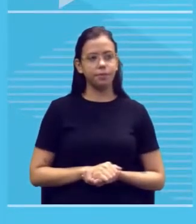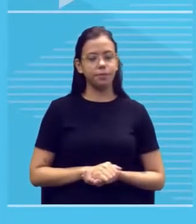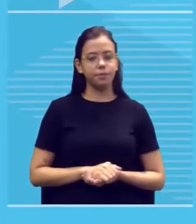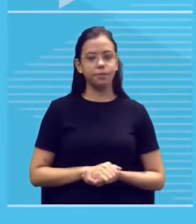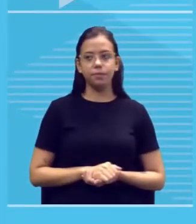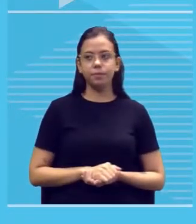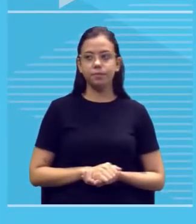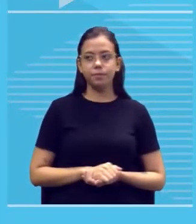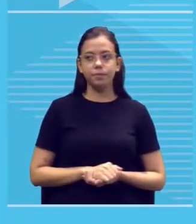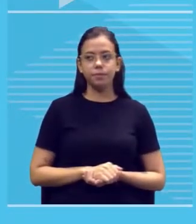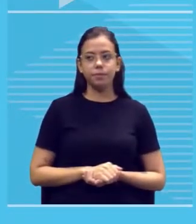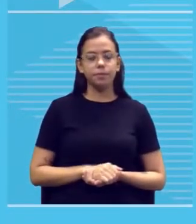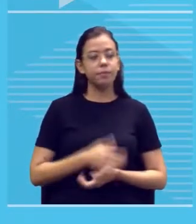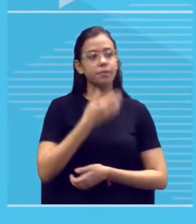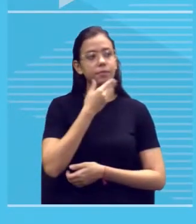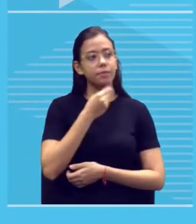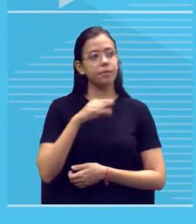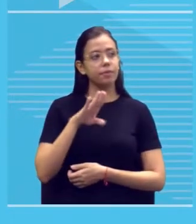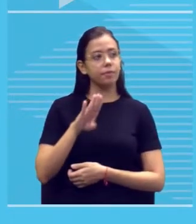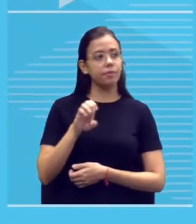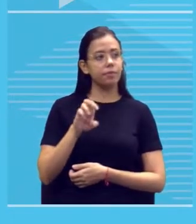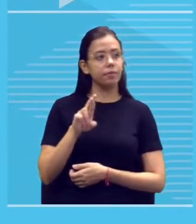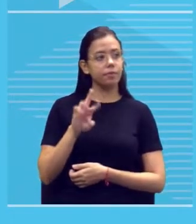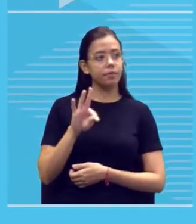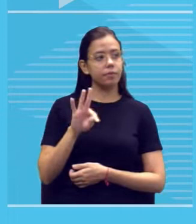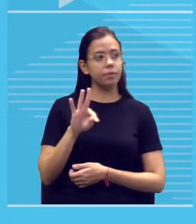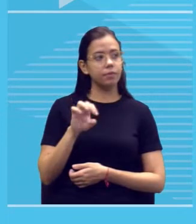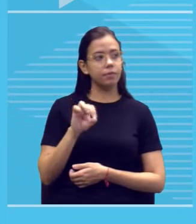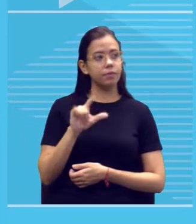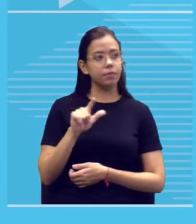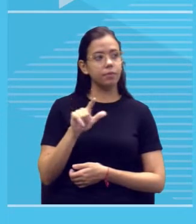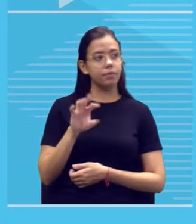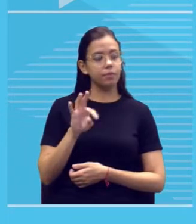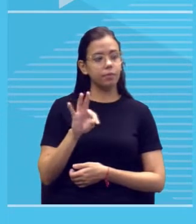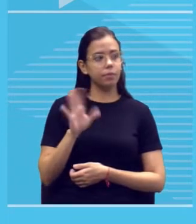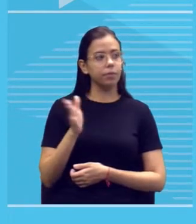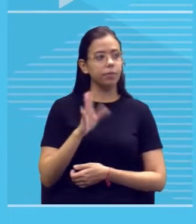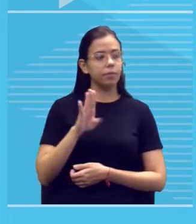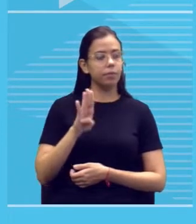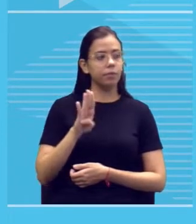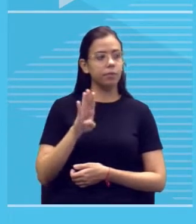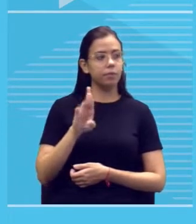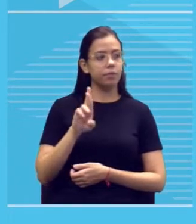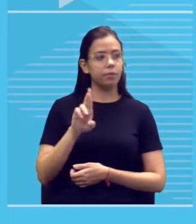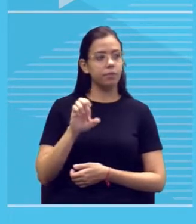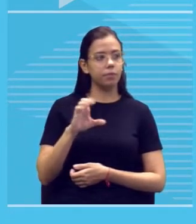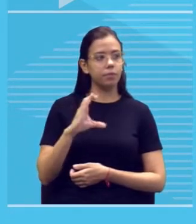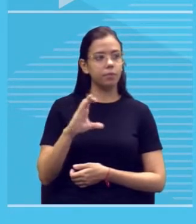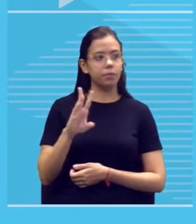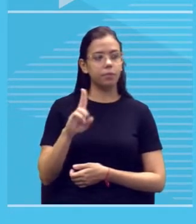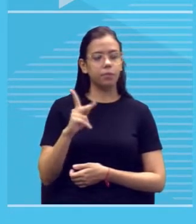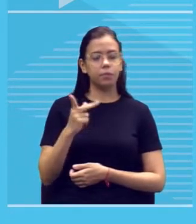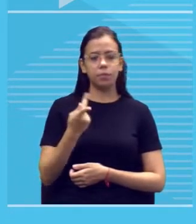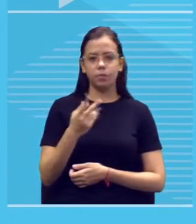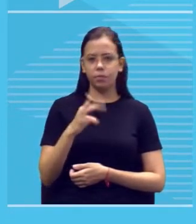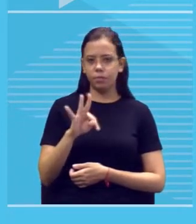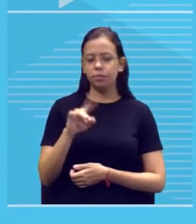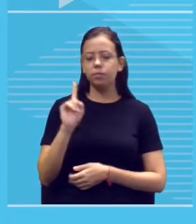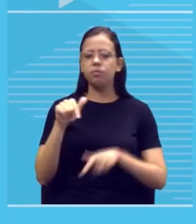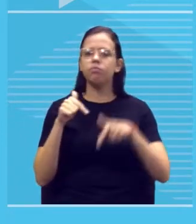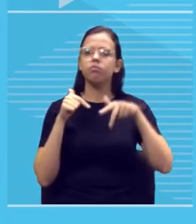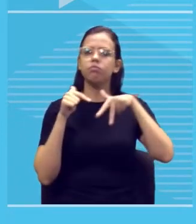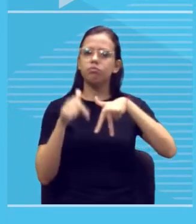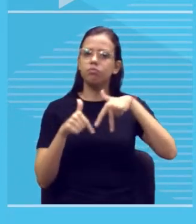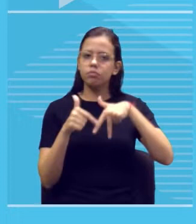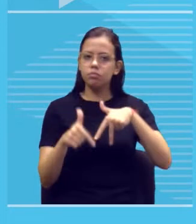pouquinho perto de foi um ativista quando